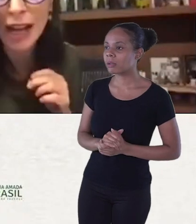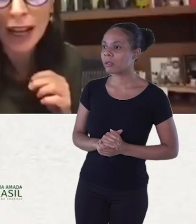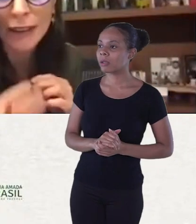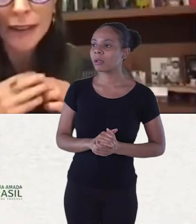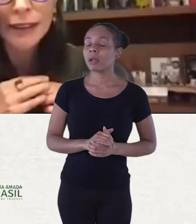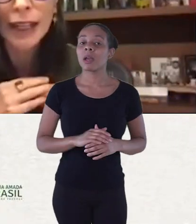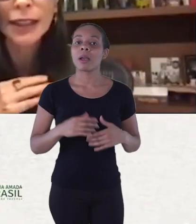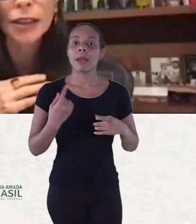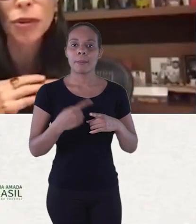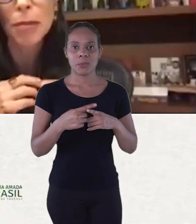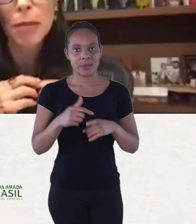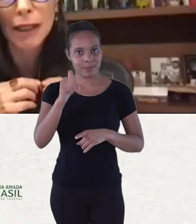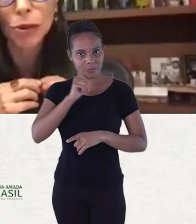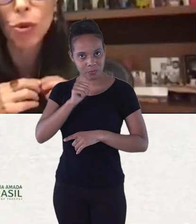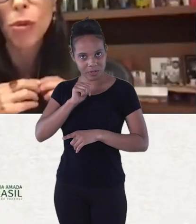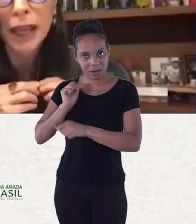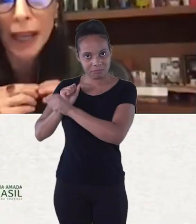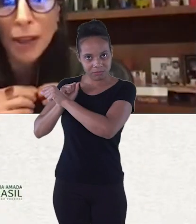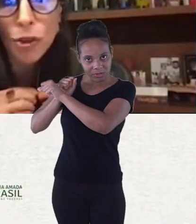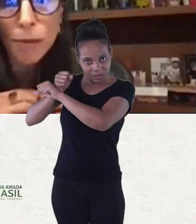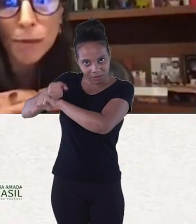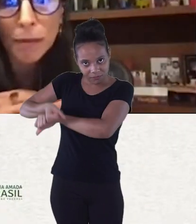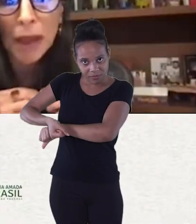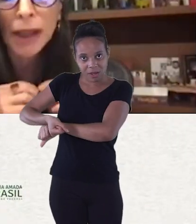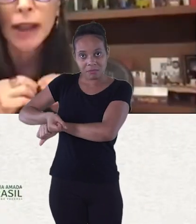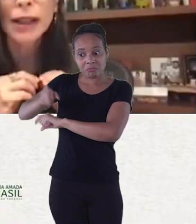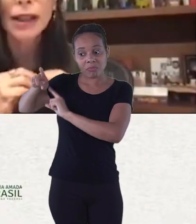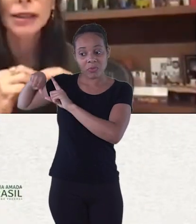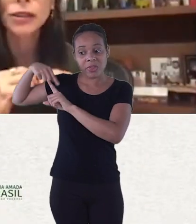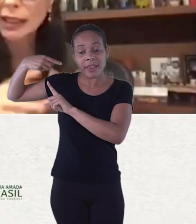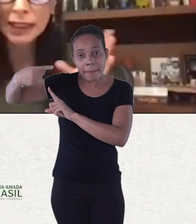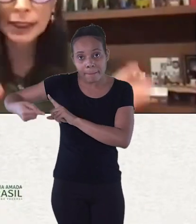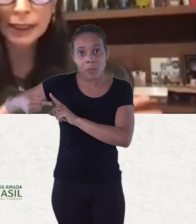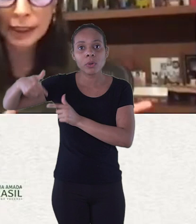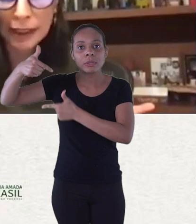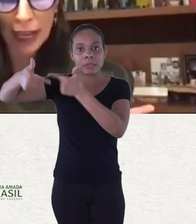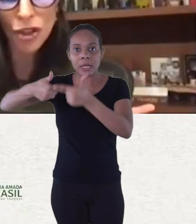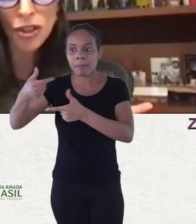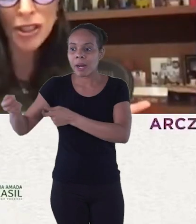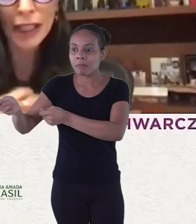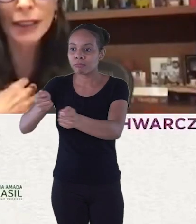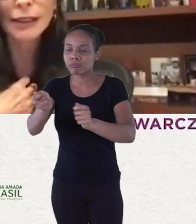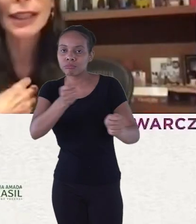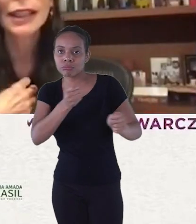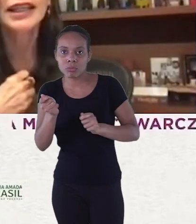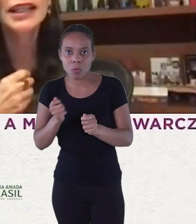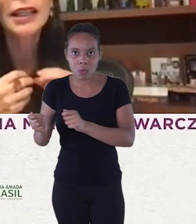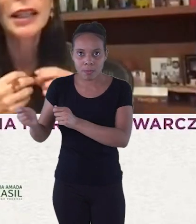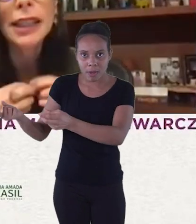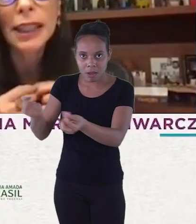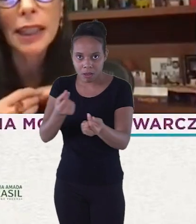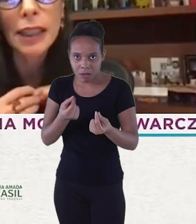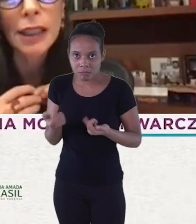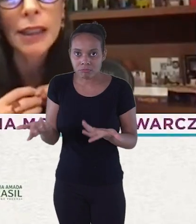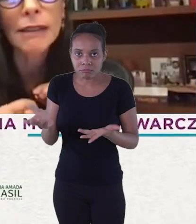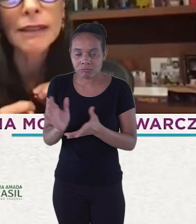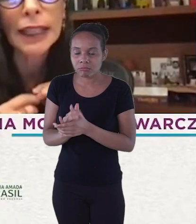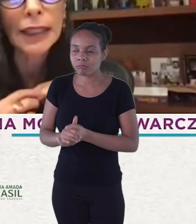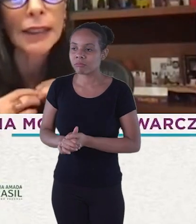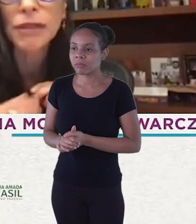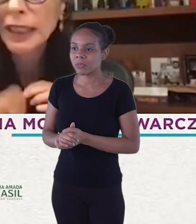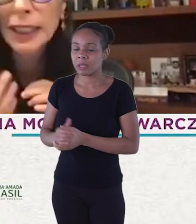São escravizadas, né, que vão trabalhar no comércio nas grandes cidades,